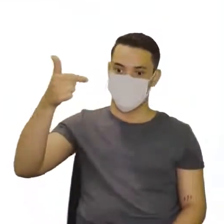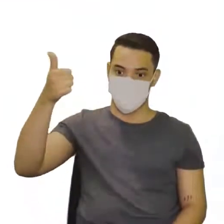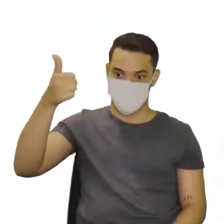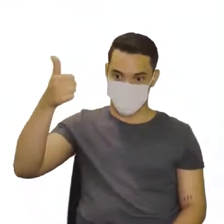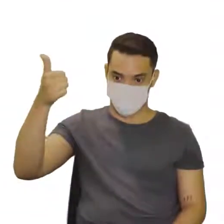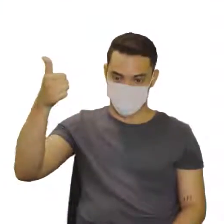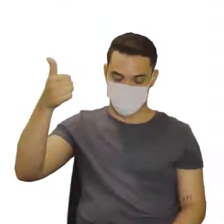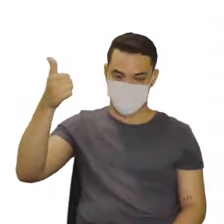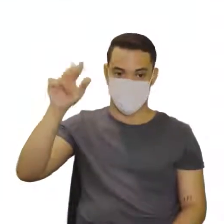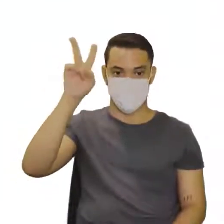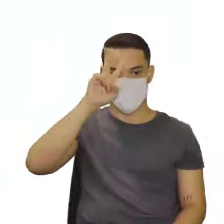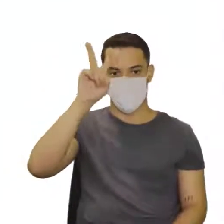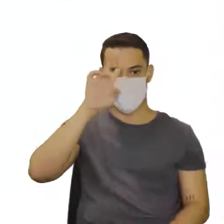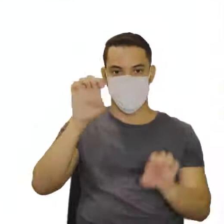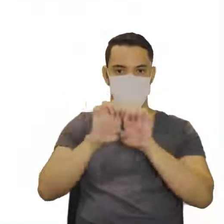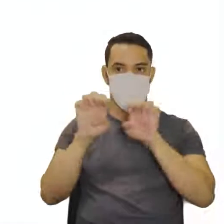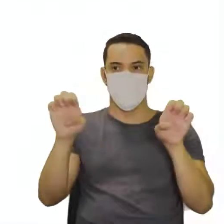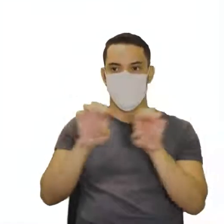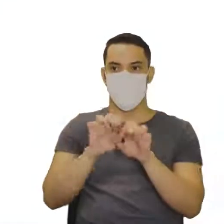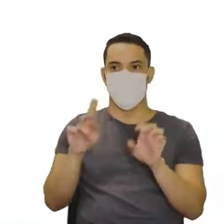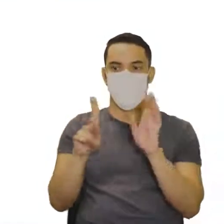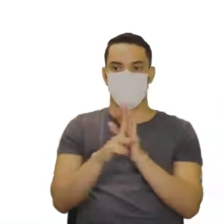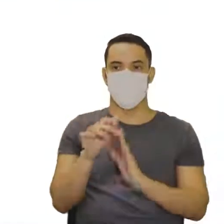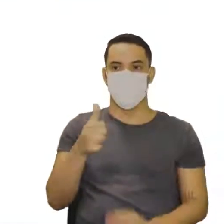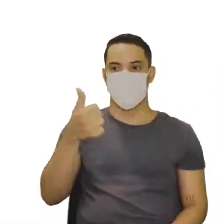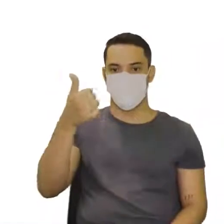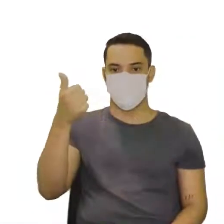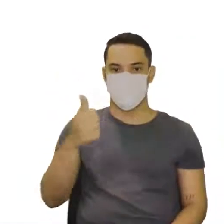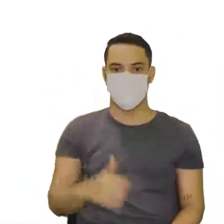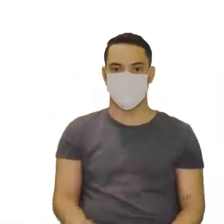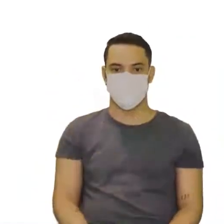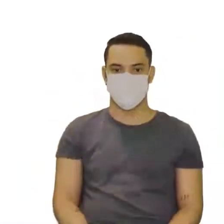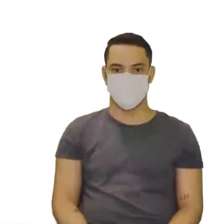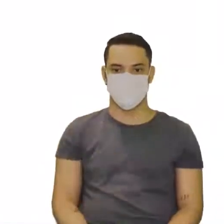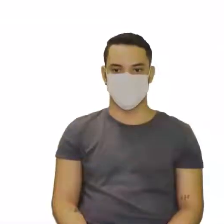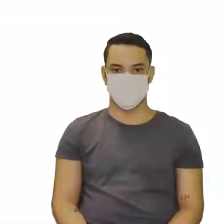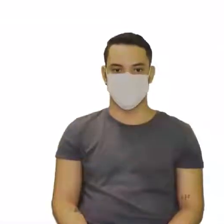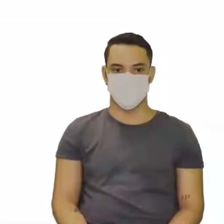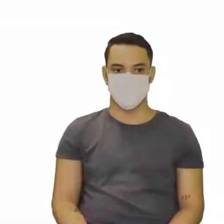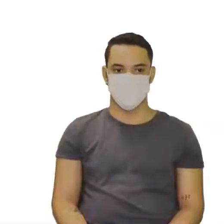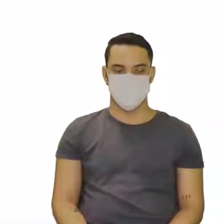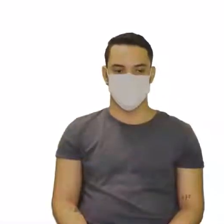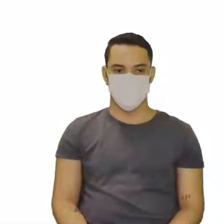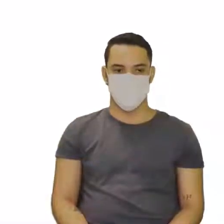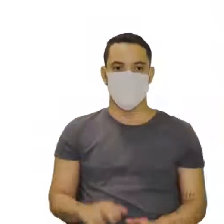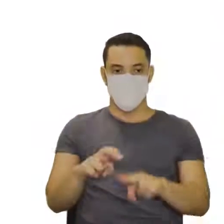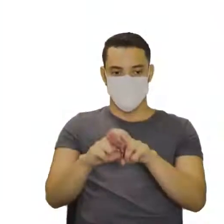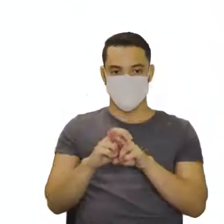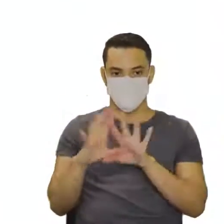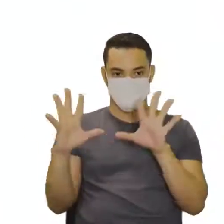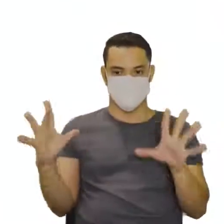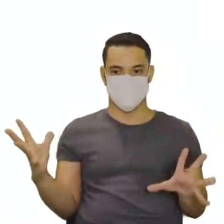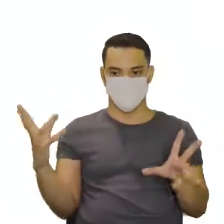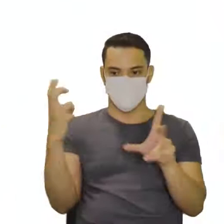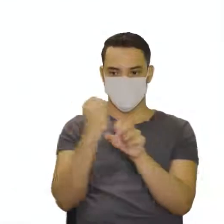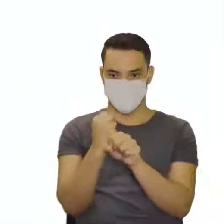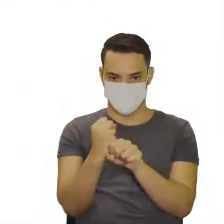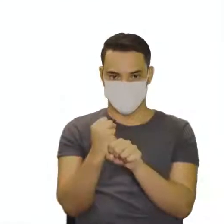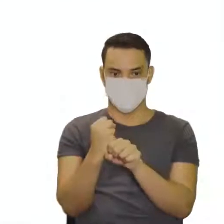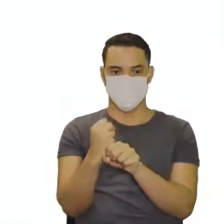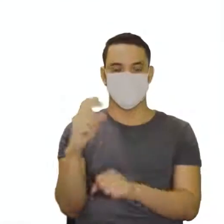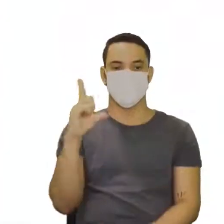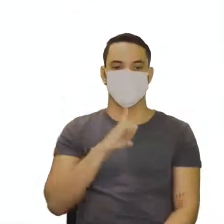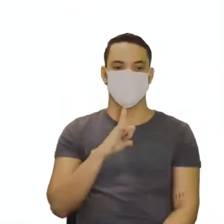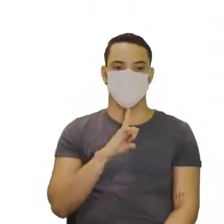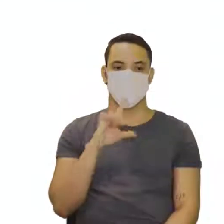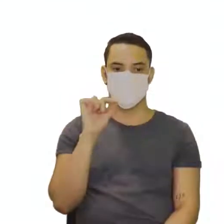para vocês, uma função de primeiro grau, tá? E como esse termo aqui, ó, está somando, nós